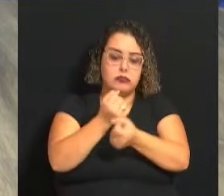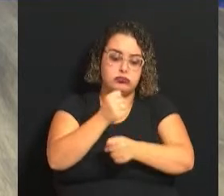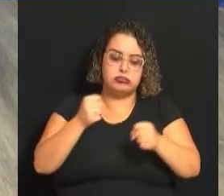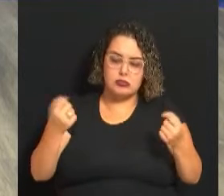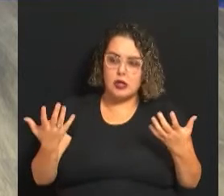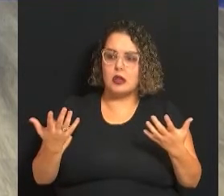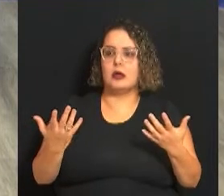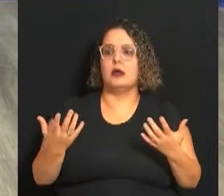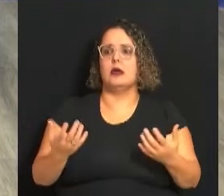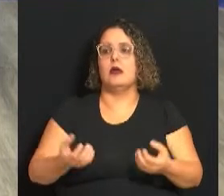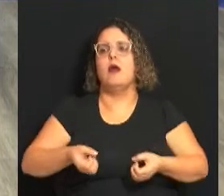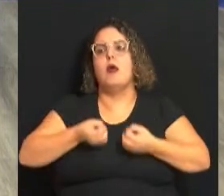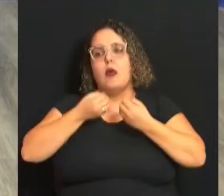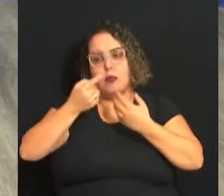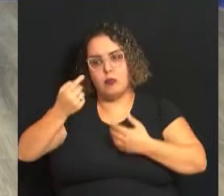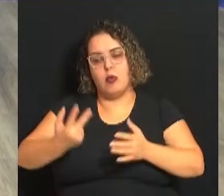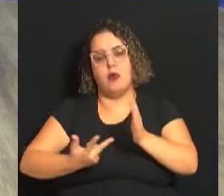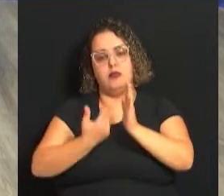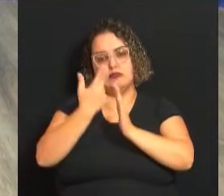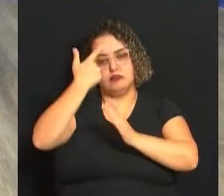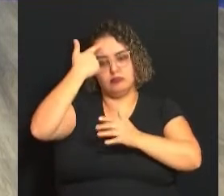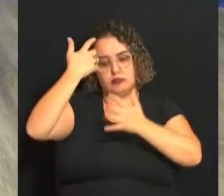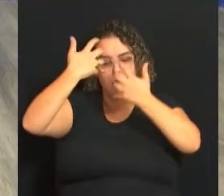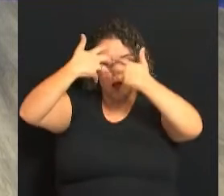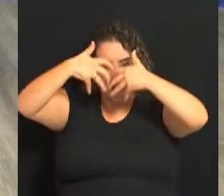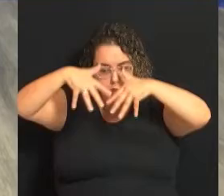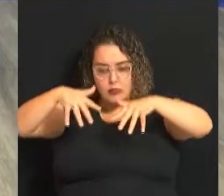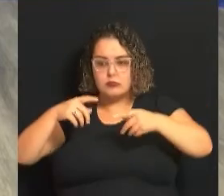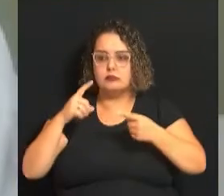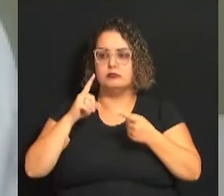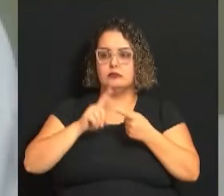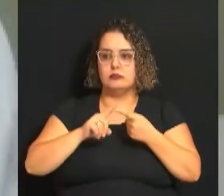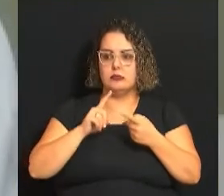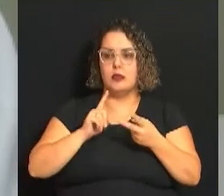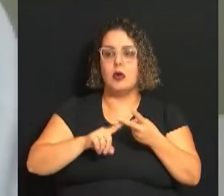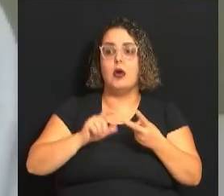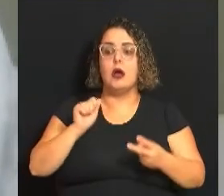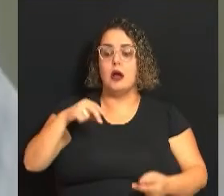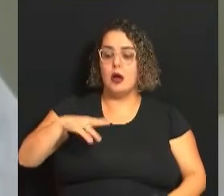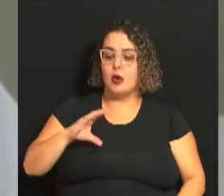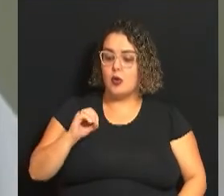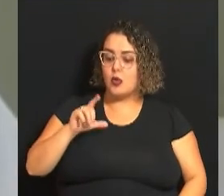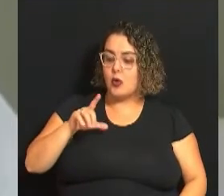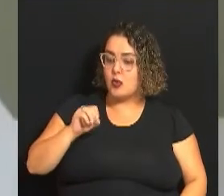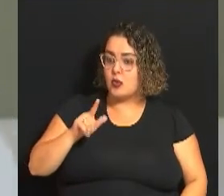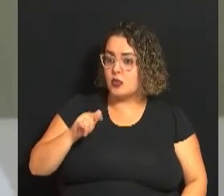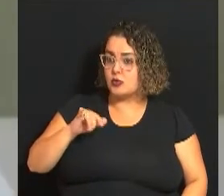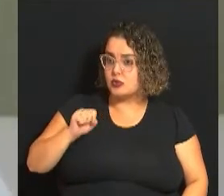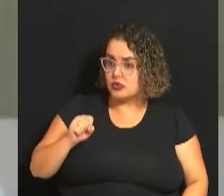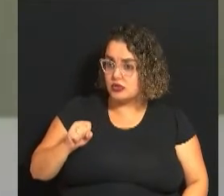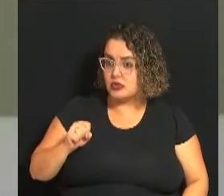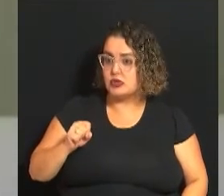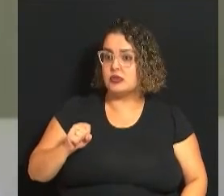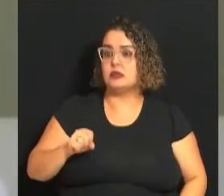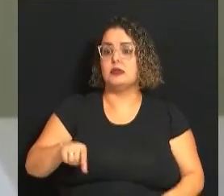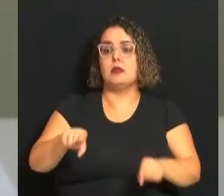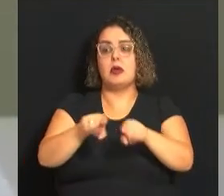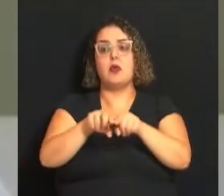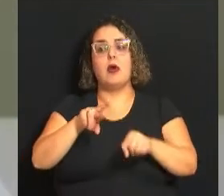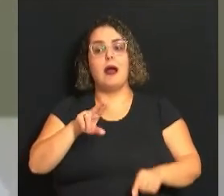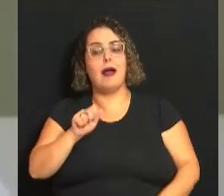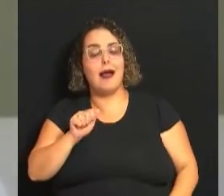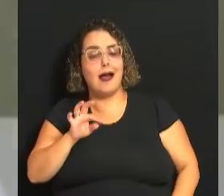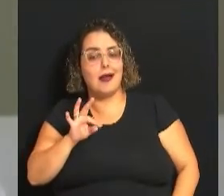de um bom neurocirurgião, você precisa de um oncologista clínico, você vai precisar de um radioterapeuta com